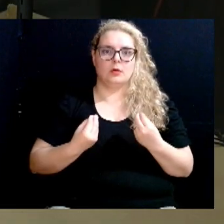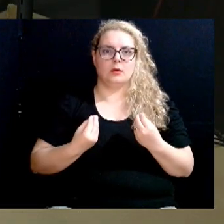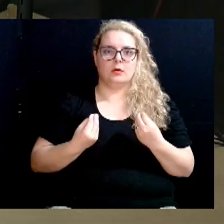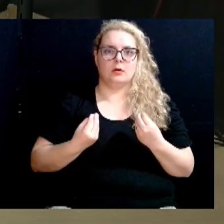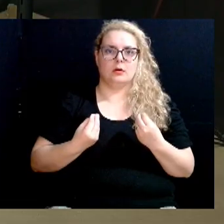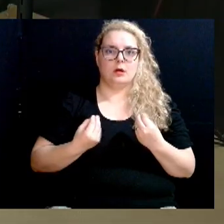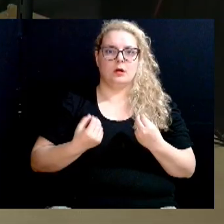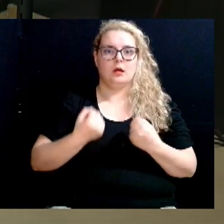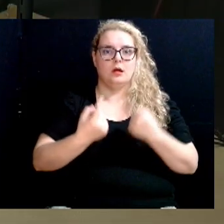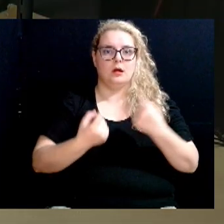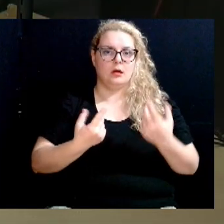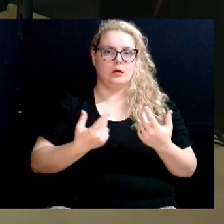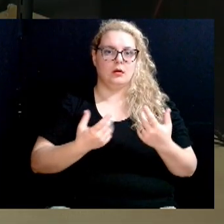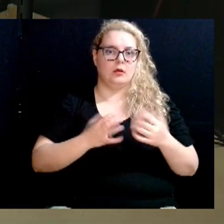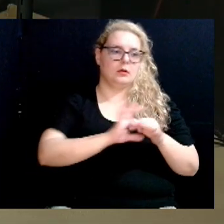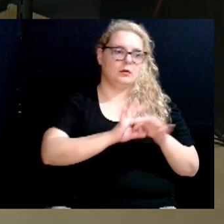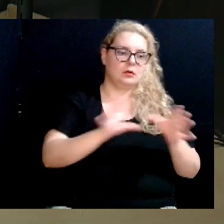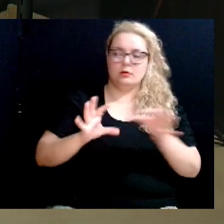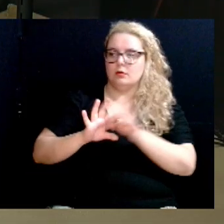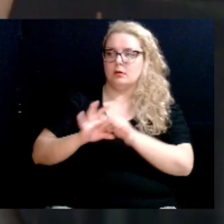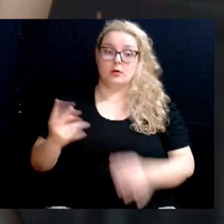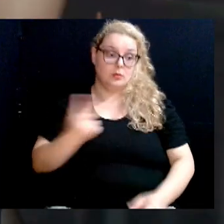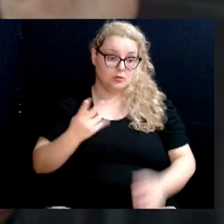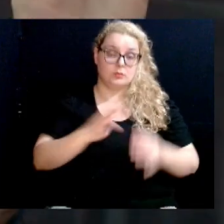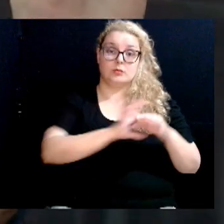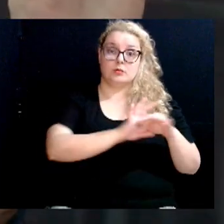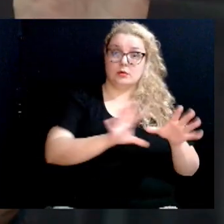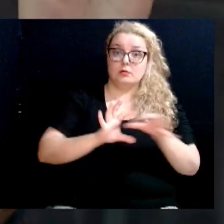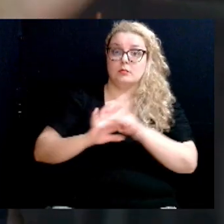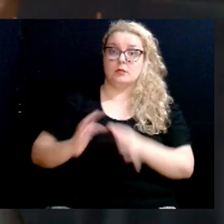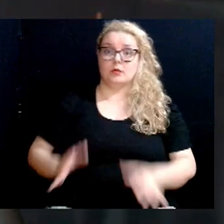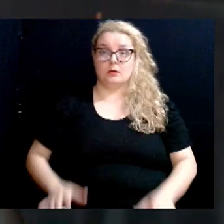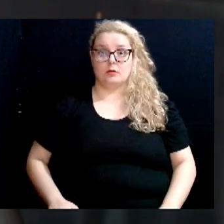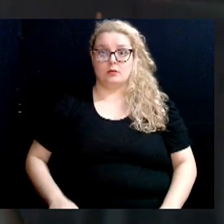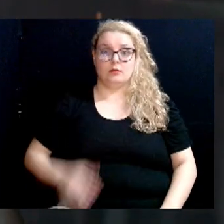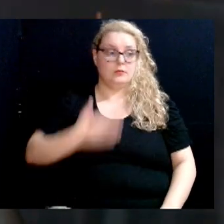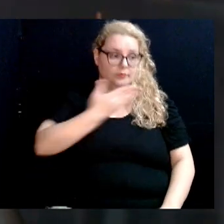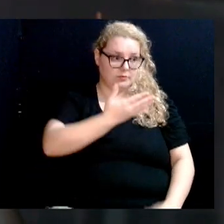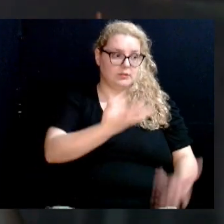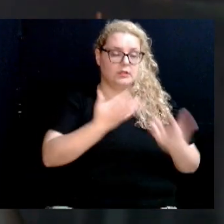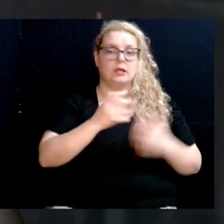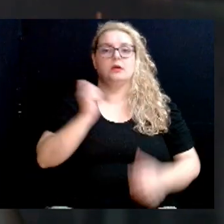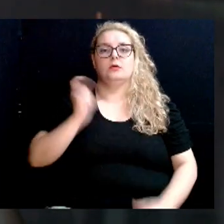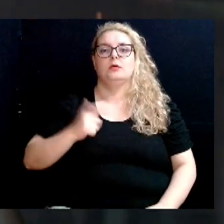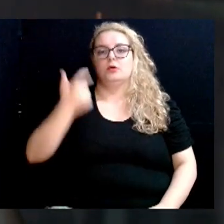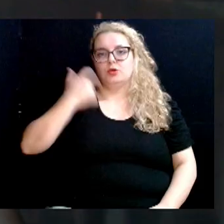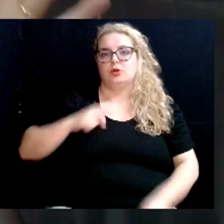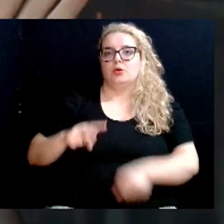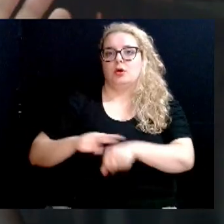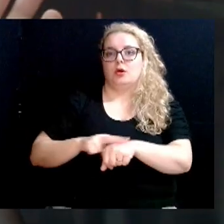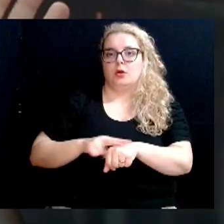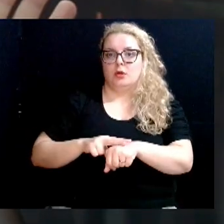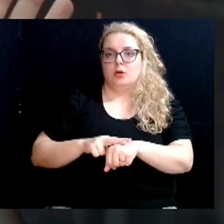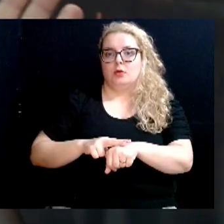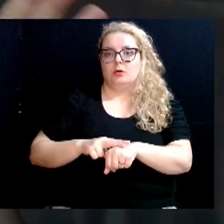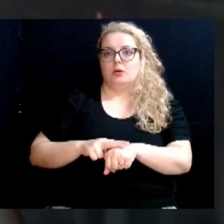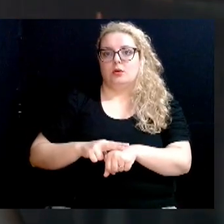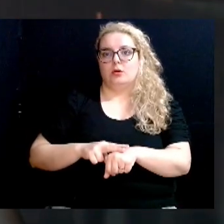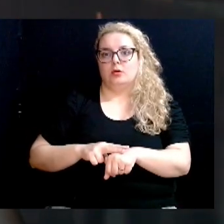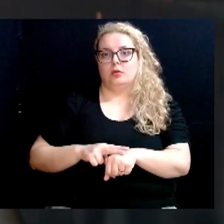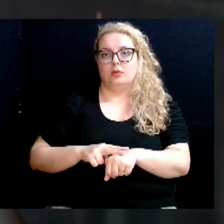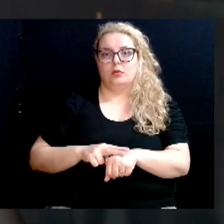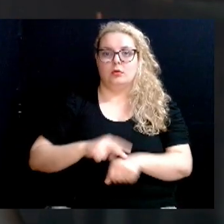dois cederão. Os dois cederão. Assim, você quer azul, eu quero verde. Não vai ter nem azul nem verde,